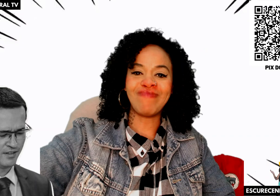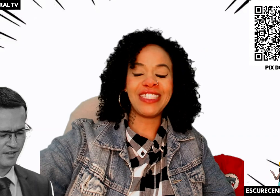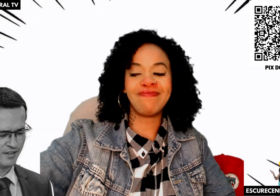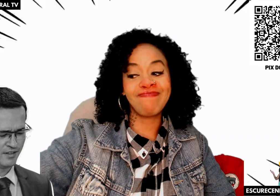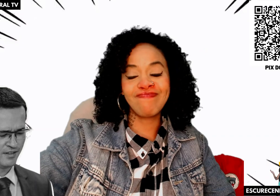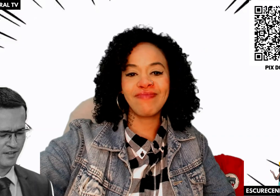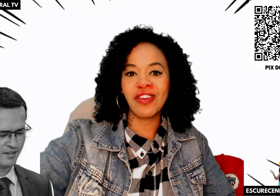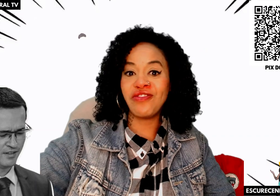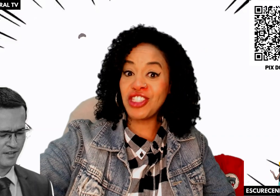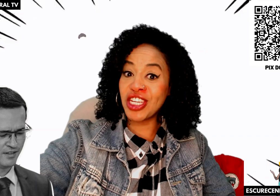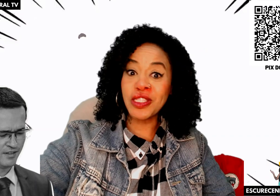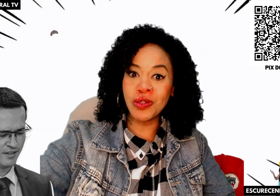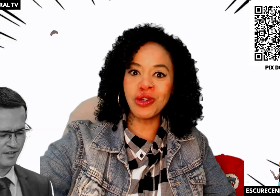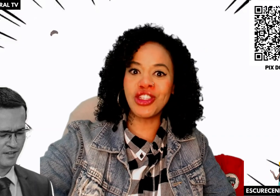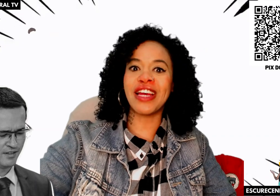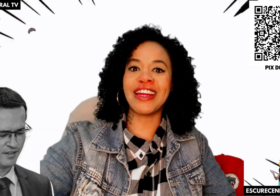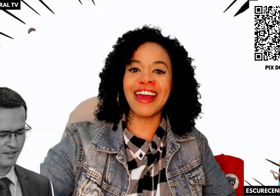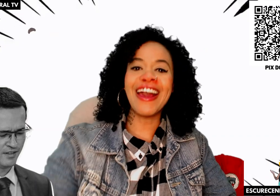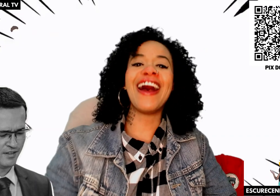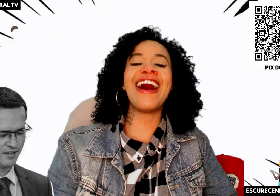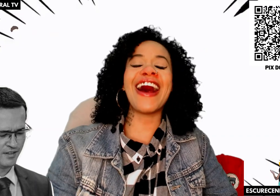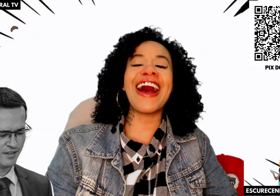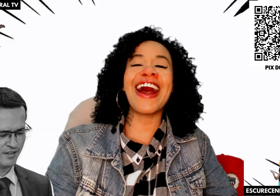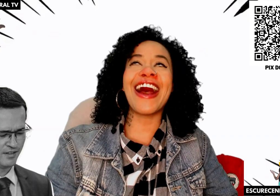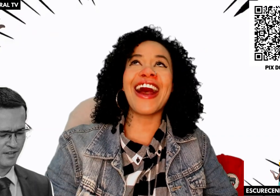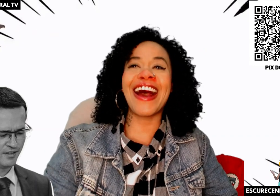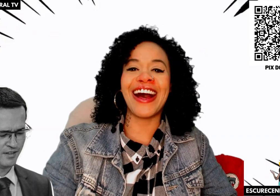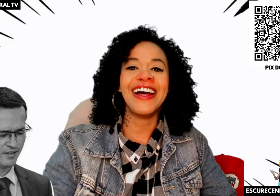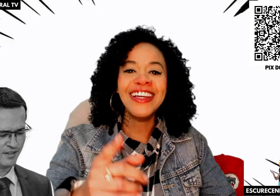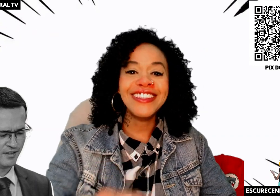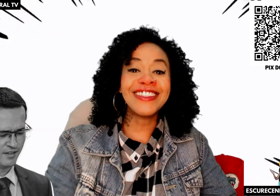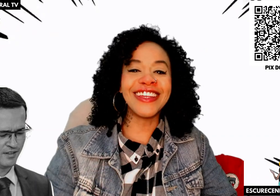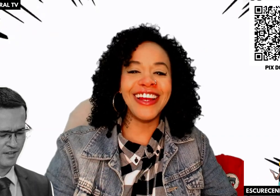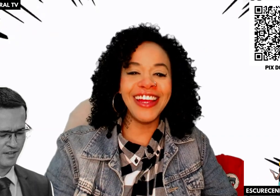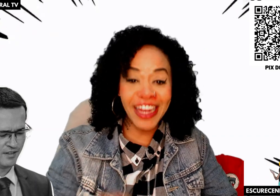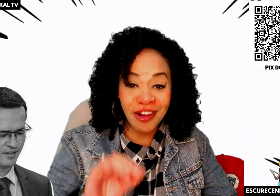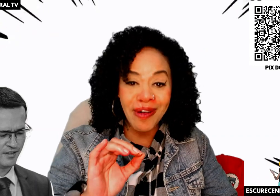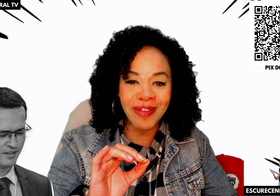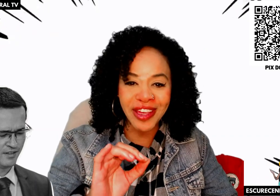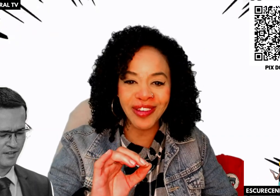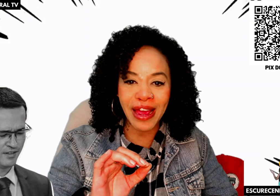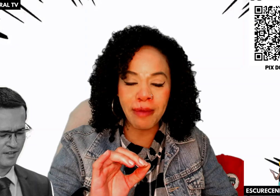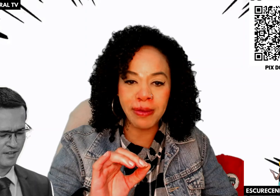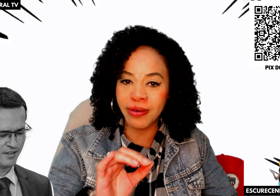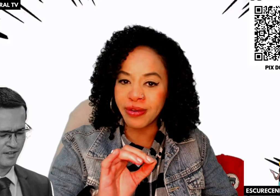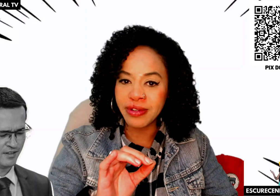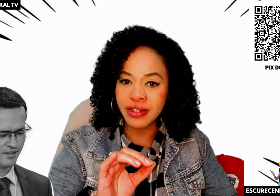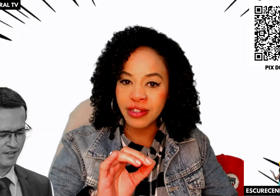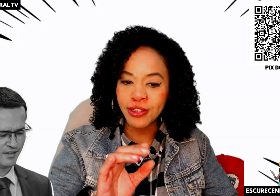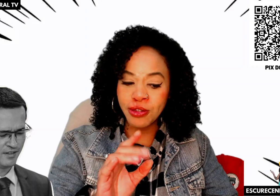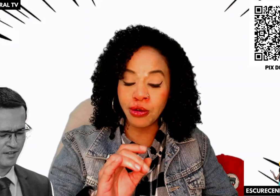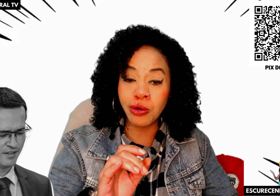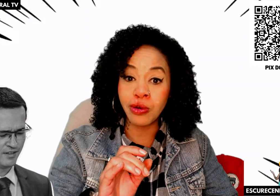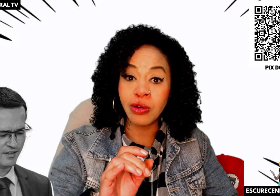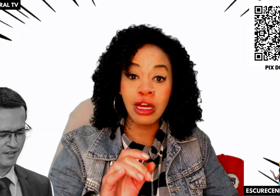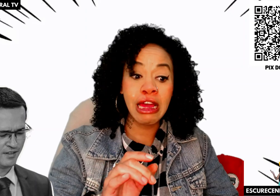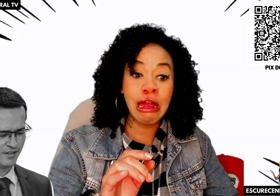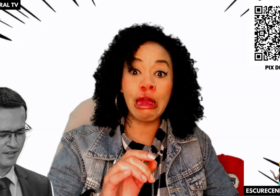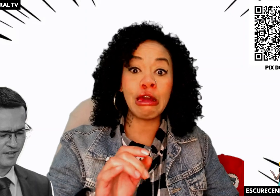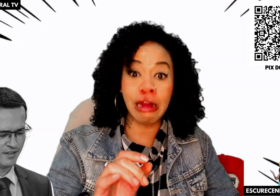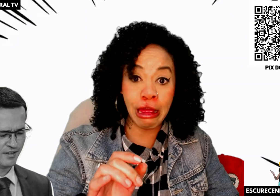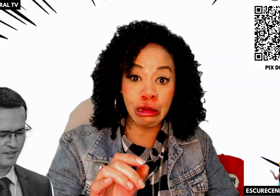quê? Ficha suja, né? Ah! Se liga o momento épico